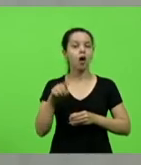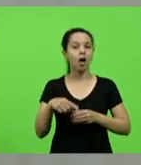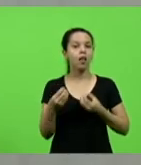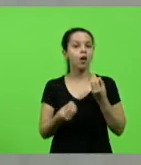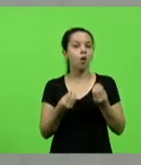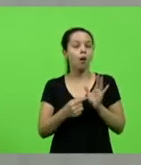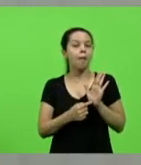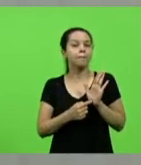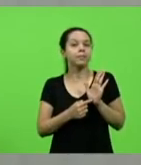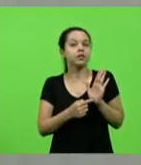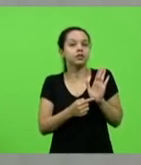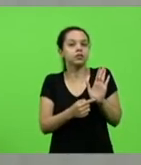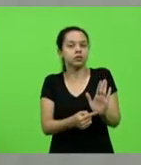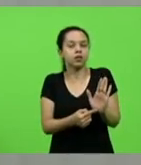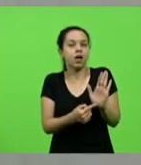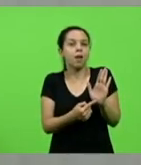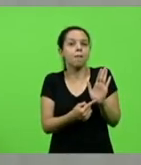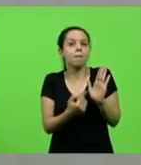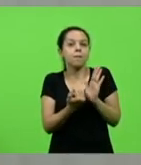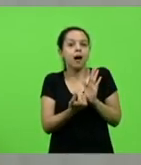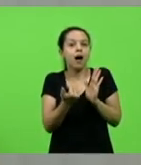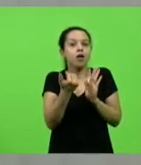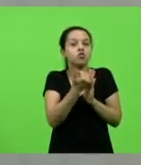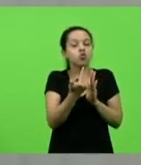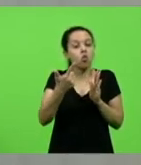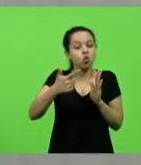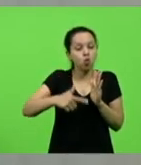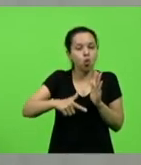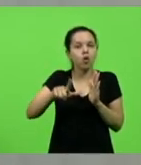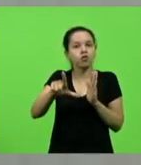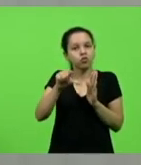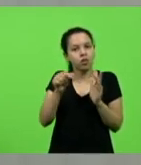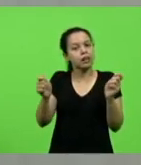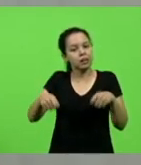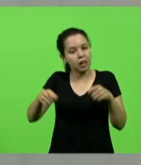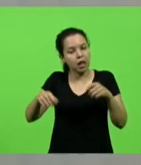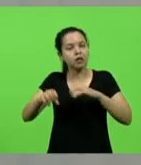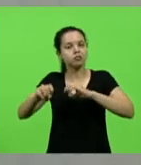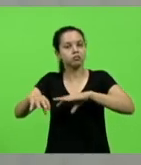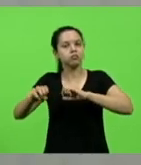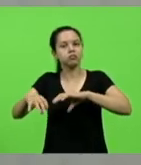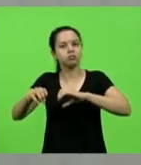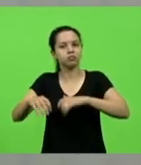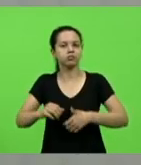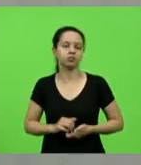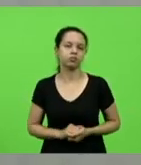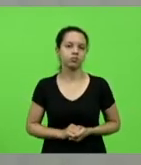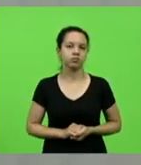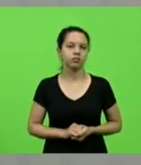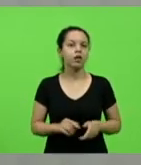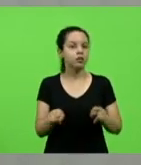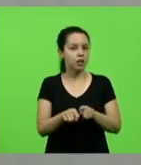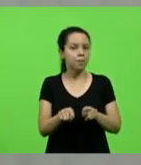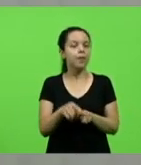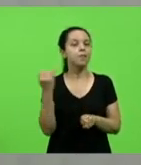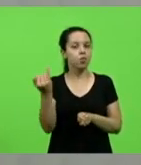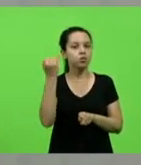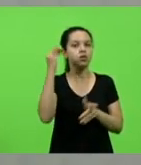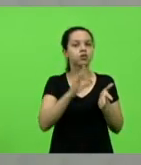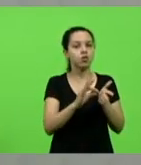apresentando-se como mais uma possibilidade de ensino. Convém ainda destacar o que dispõe o